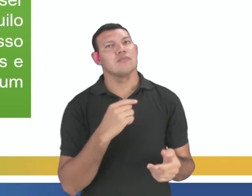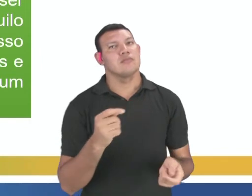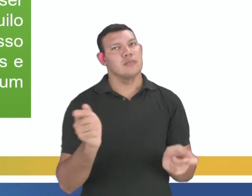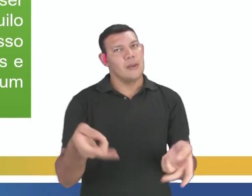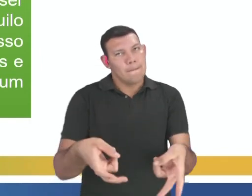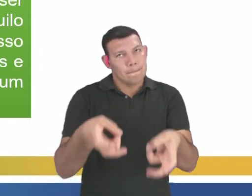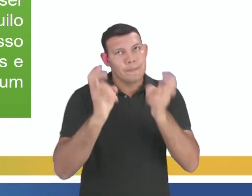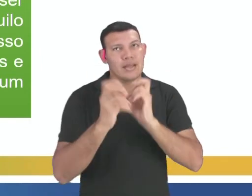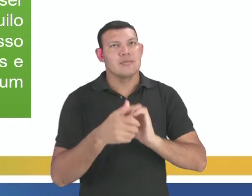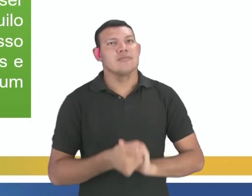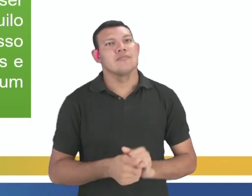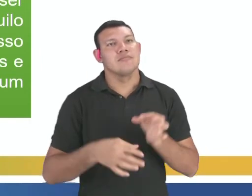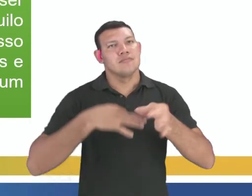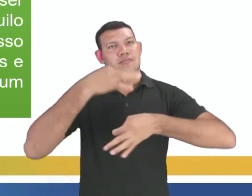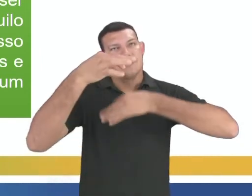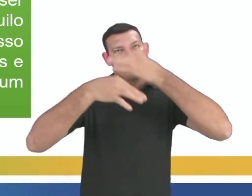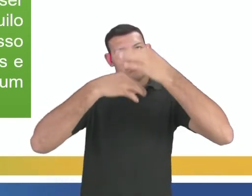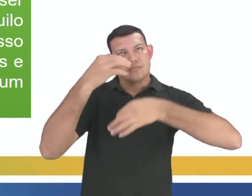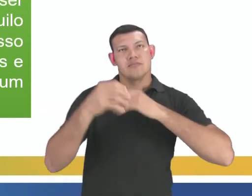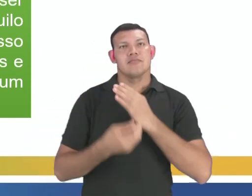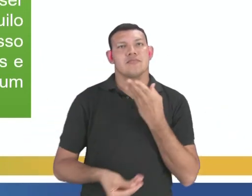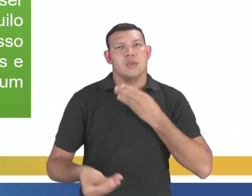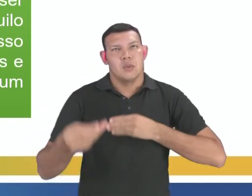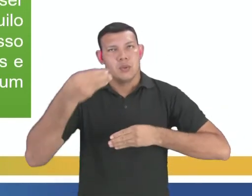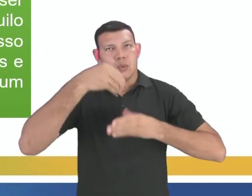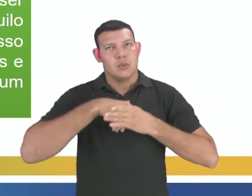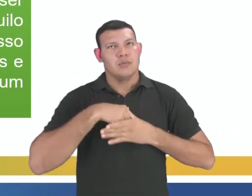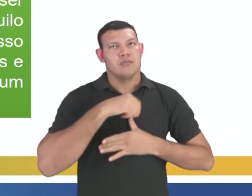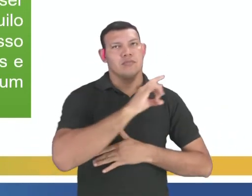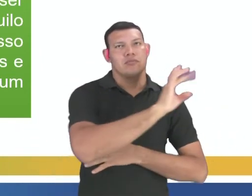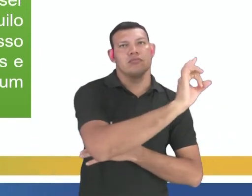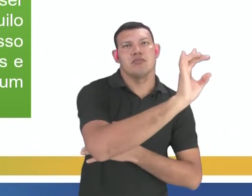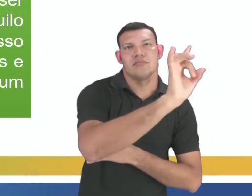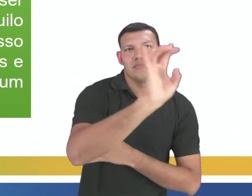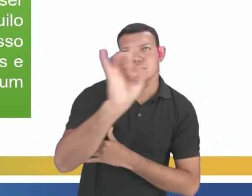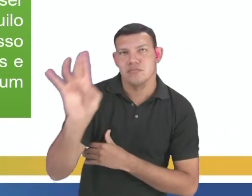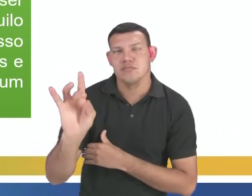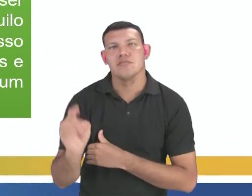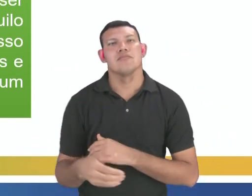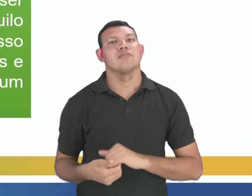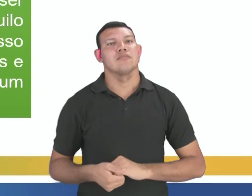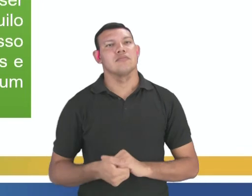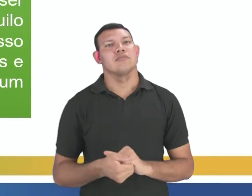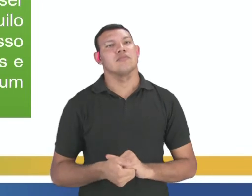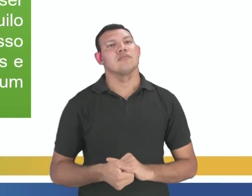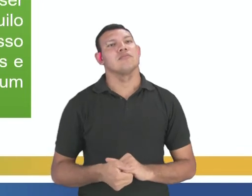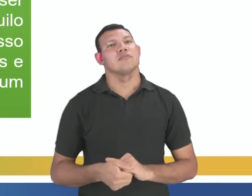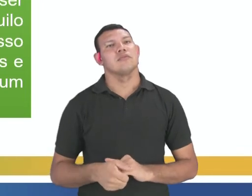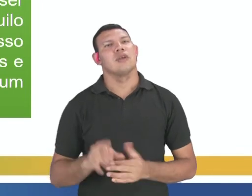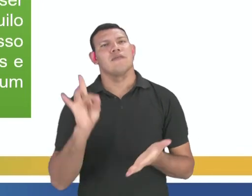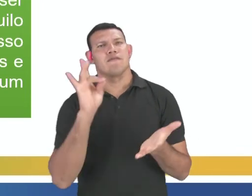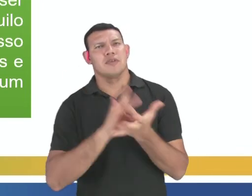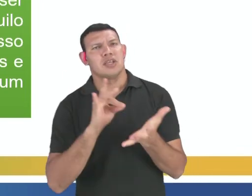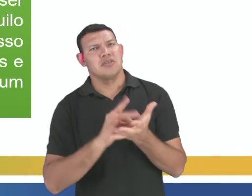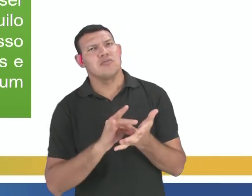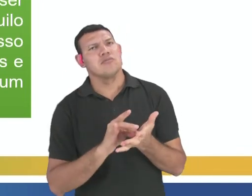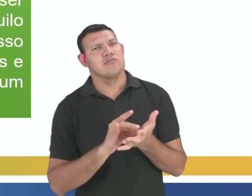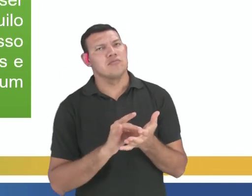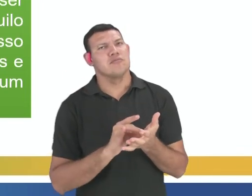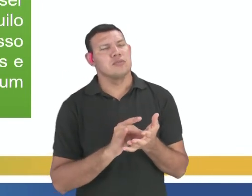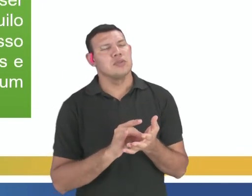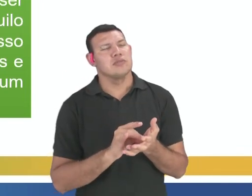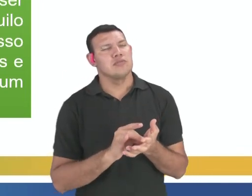observado. Já a opinião, ela é de caráter mais individual e subjetivo. É aquilo que julgamos ser a verdade naquilo